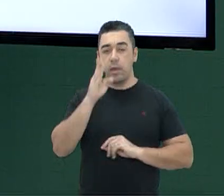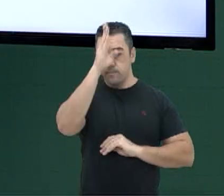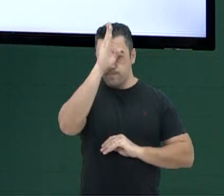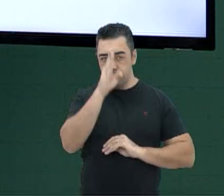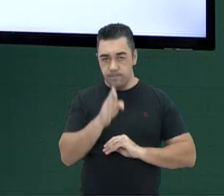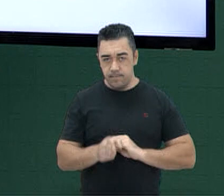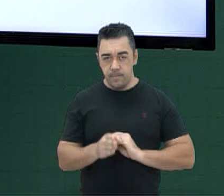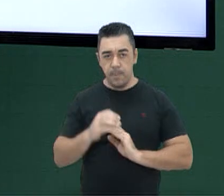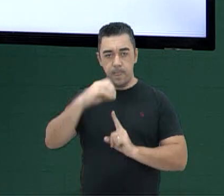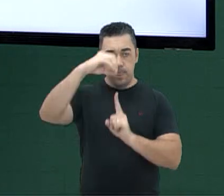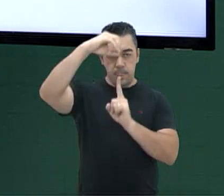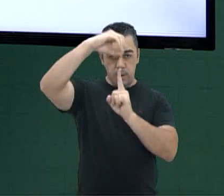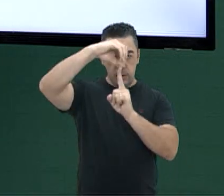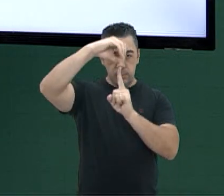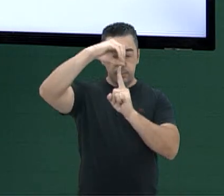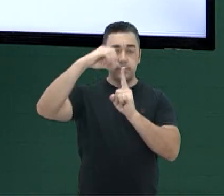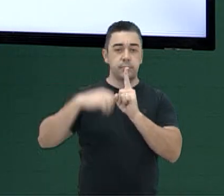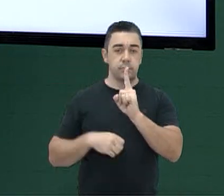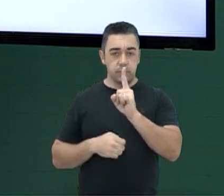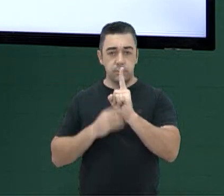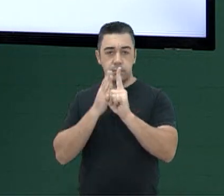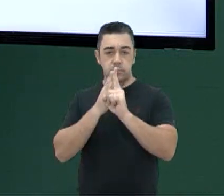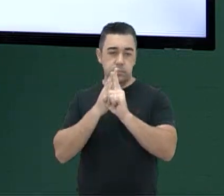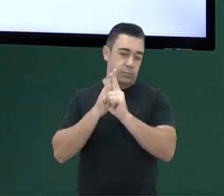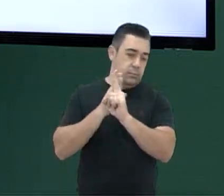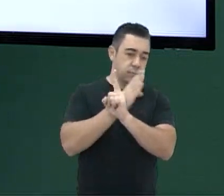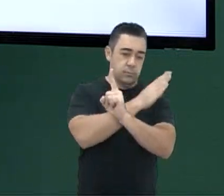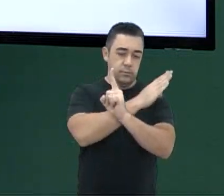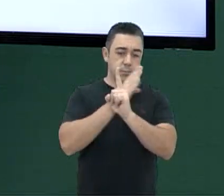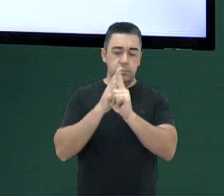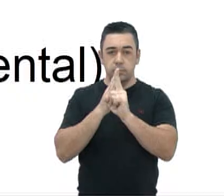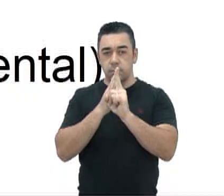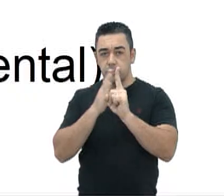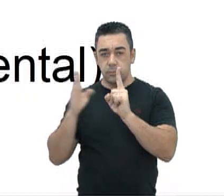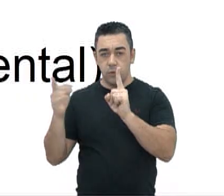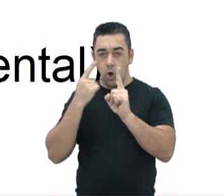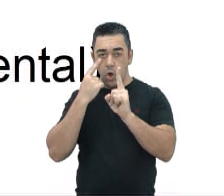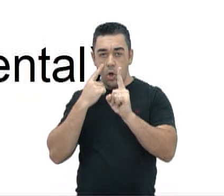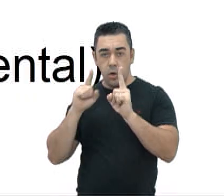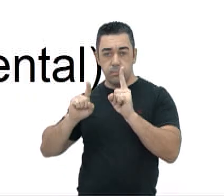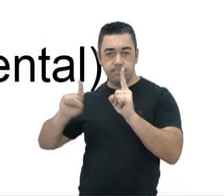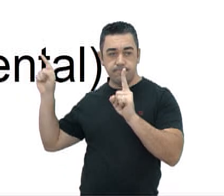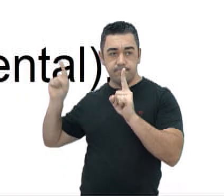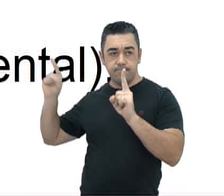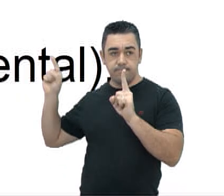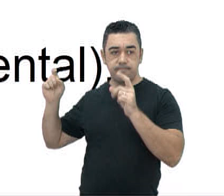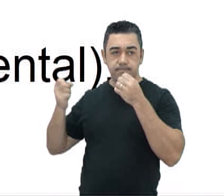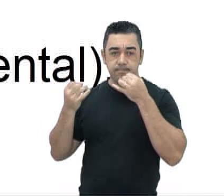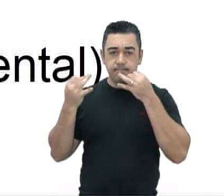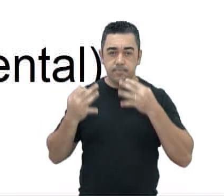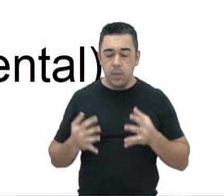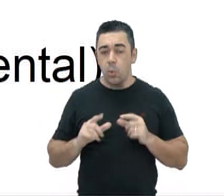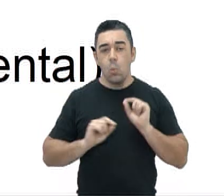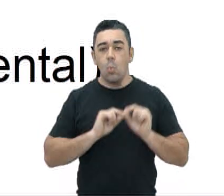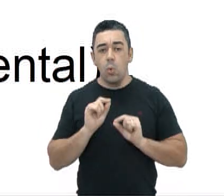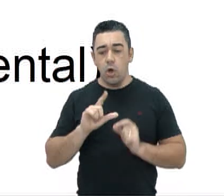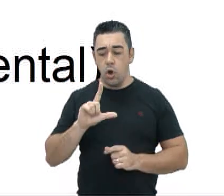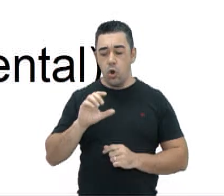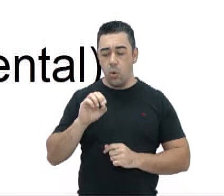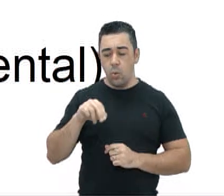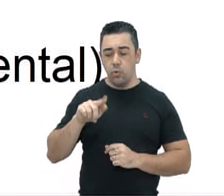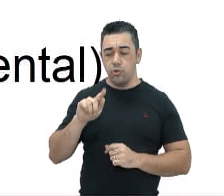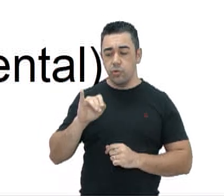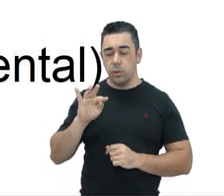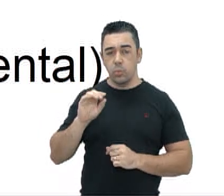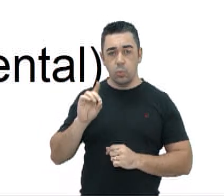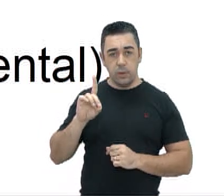Greenwich e um ponto qualquer da superfície terrestre. Conforme você vai ver aí na tela a definição, as longitudes também